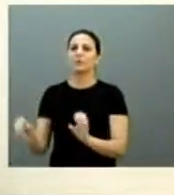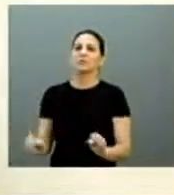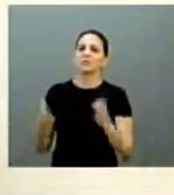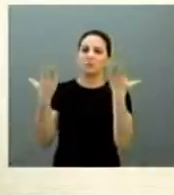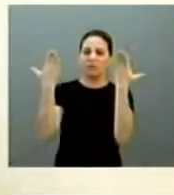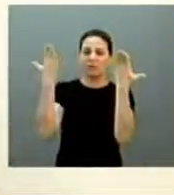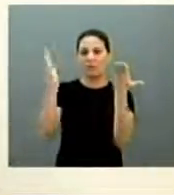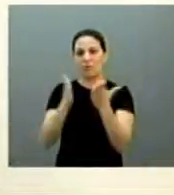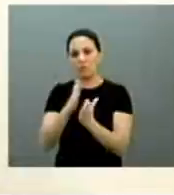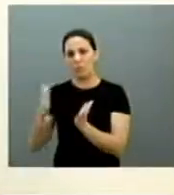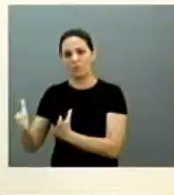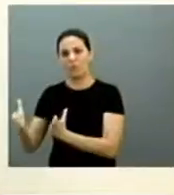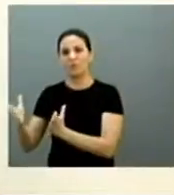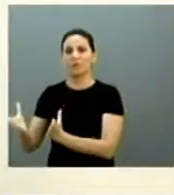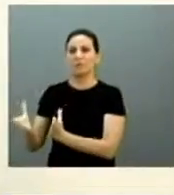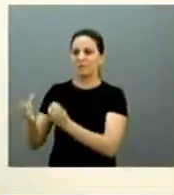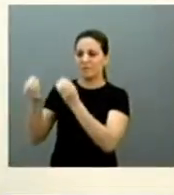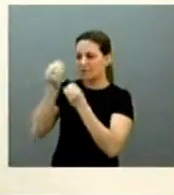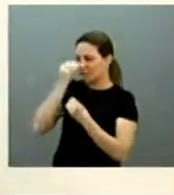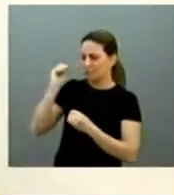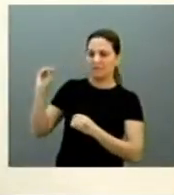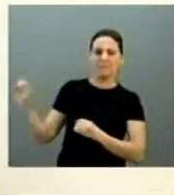aqui que estão abandonadas.